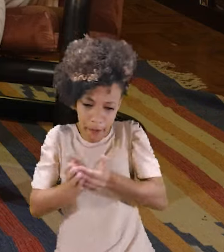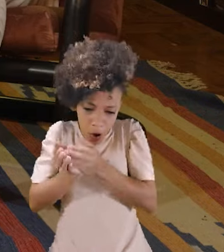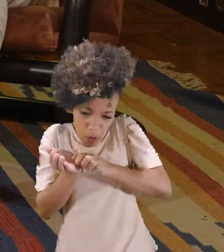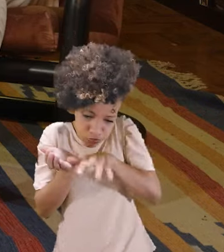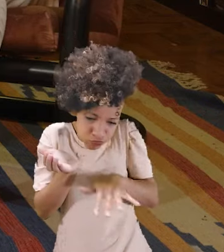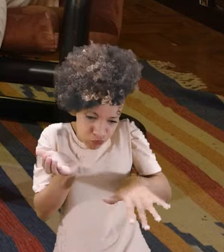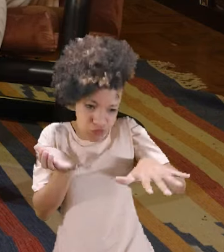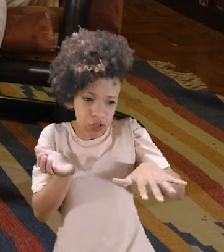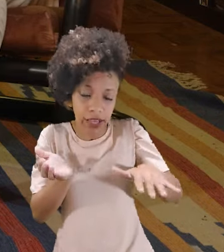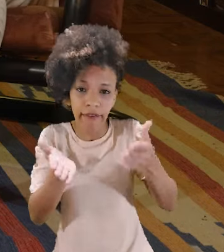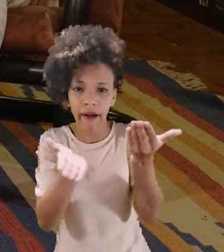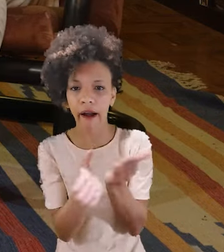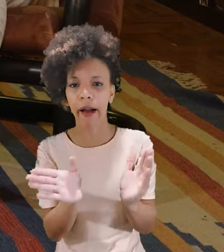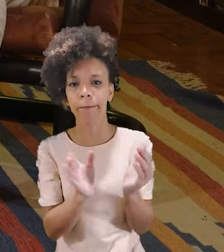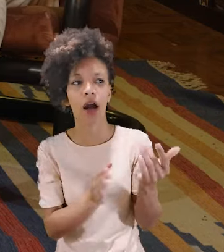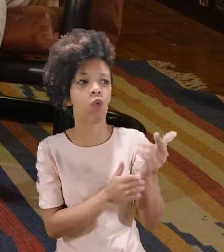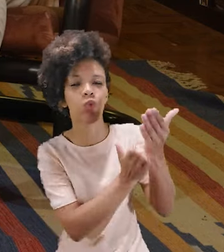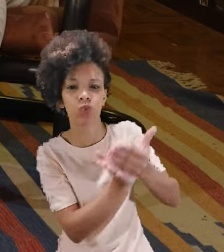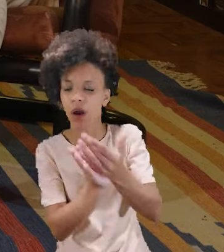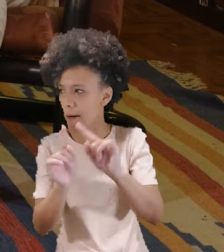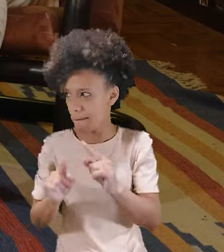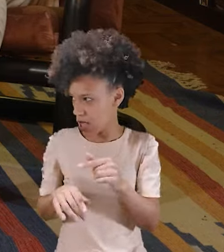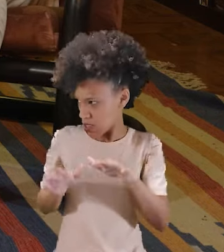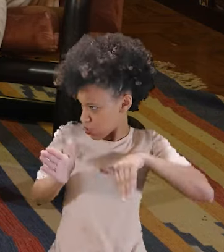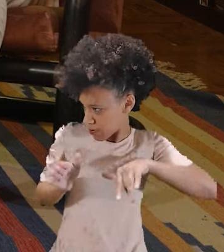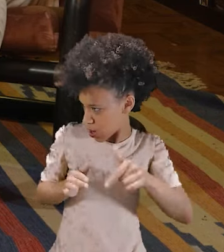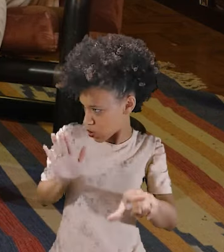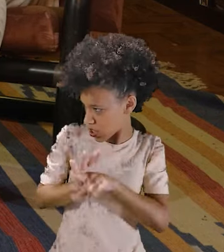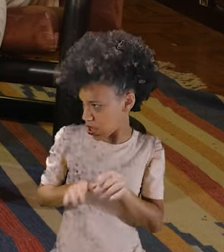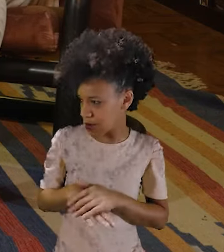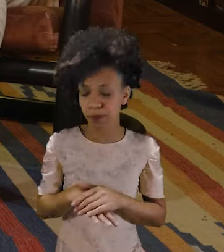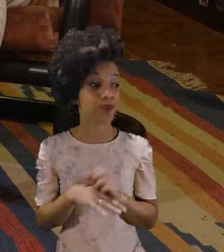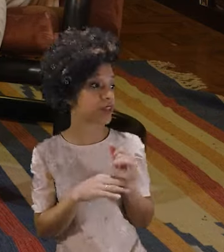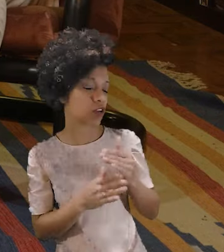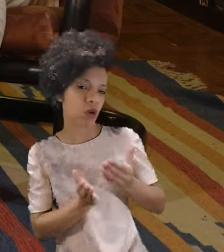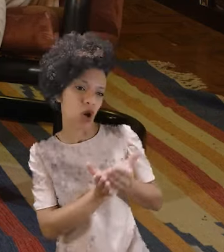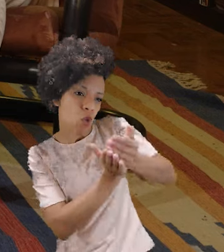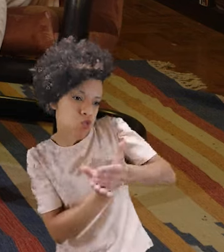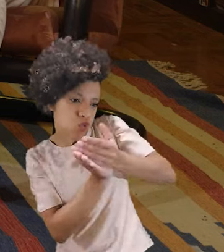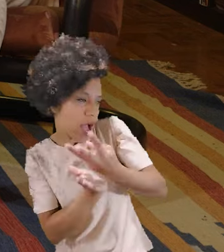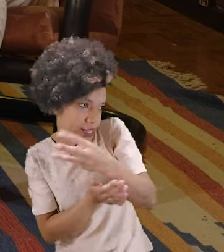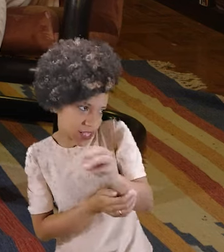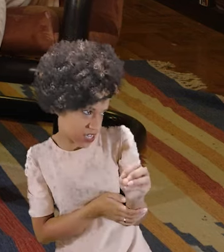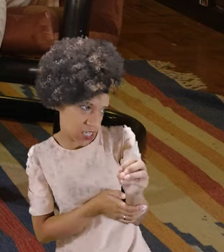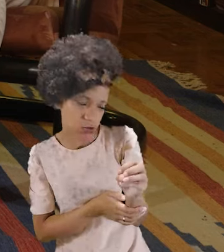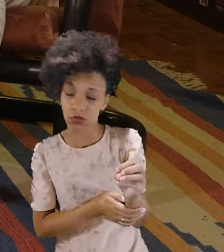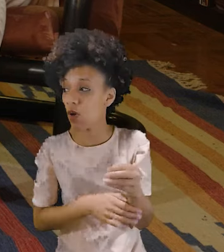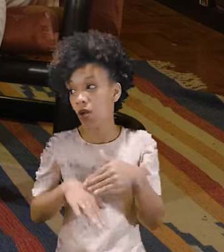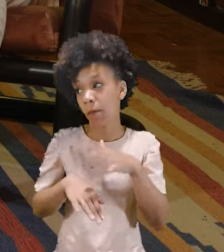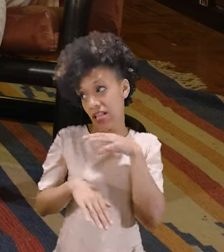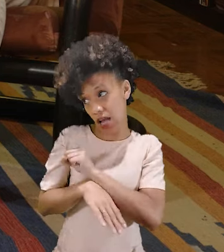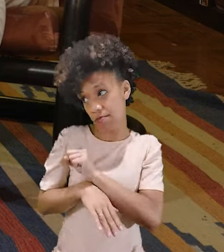Silvane Zinho é exatamente ferir mas não mas não tem essa regra não você pode se sentir o cara tiver um barco que vai a 300 por hora ele vai